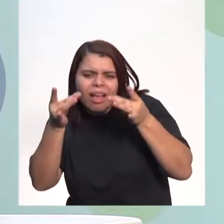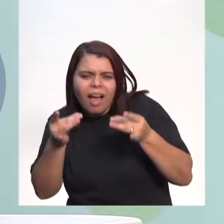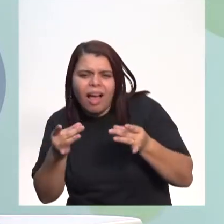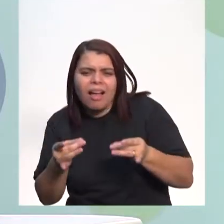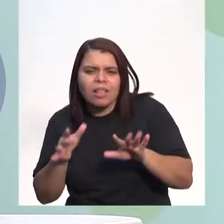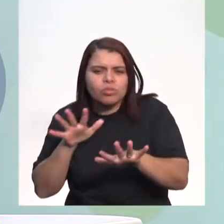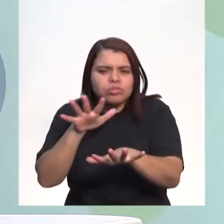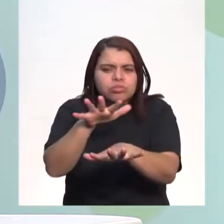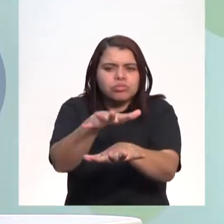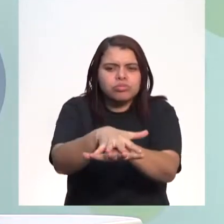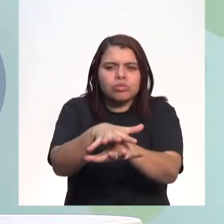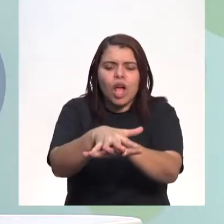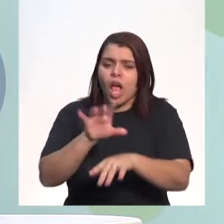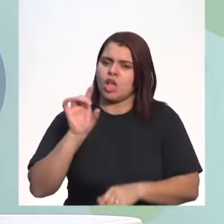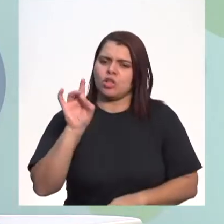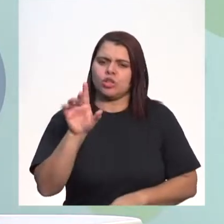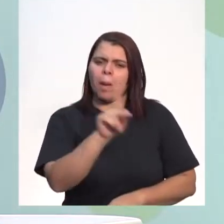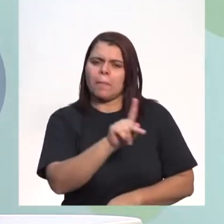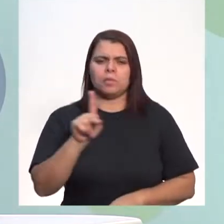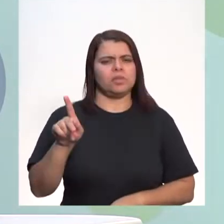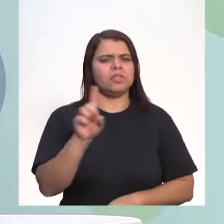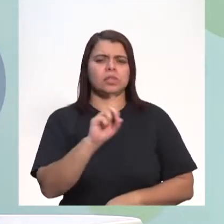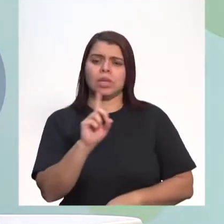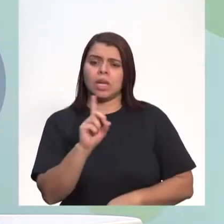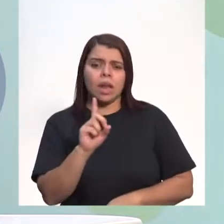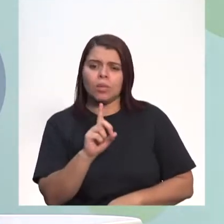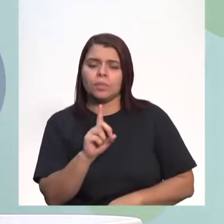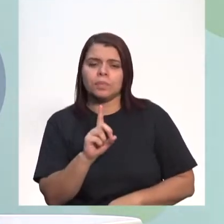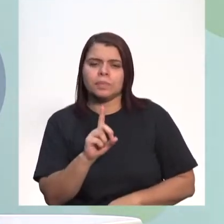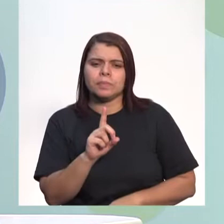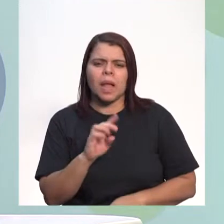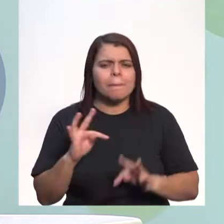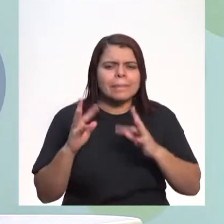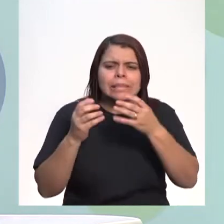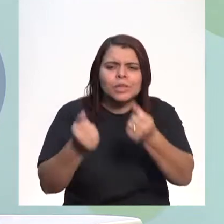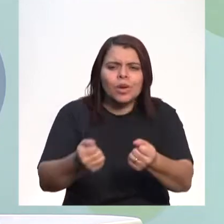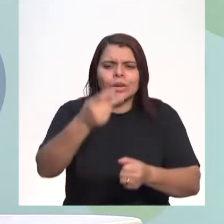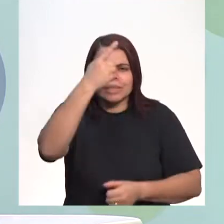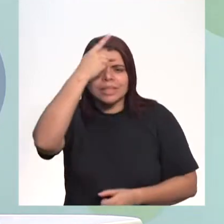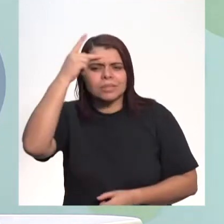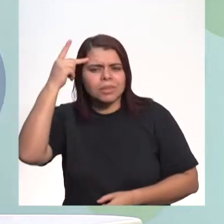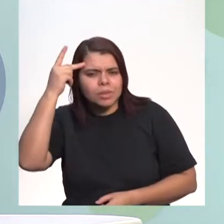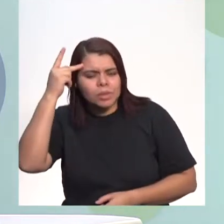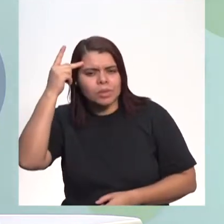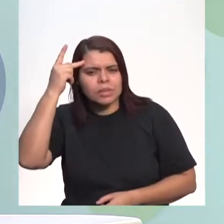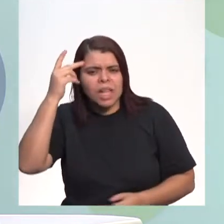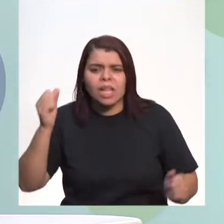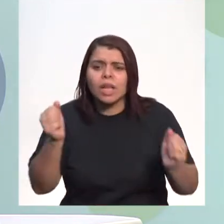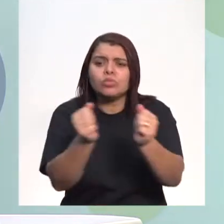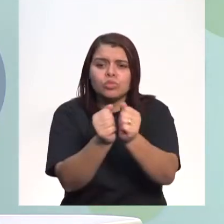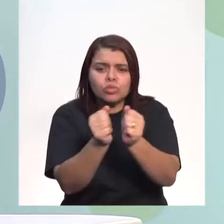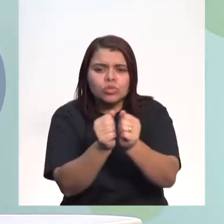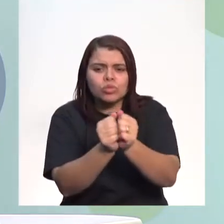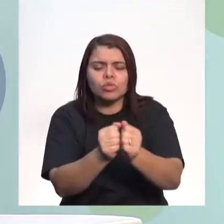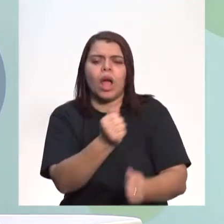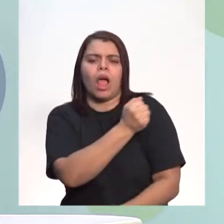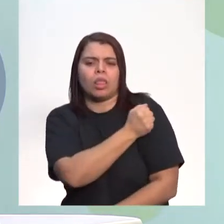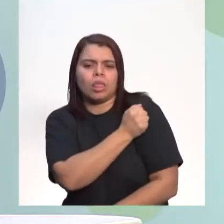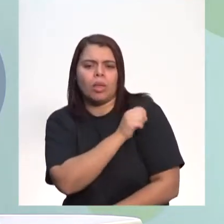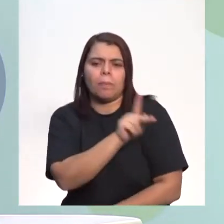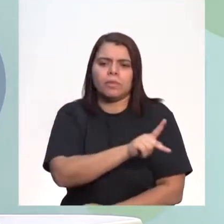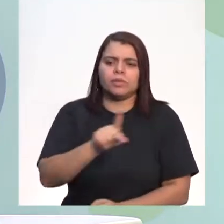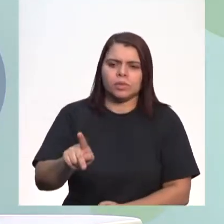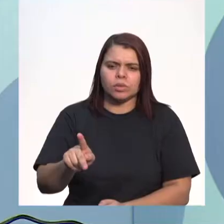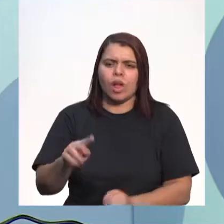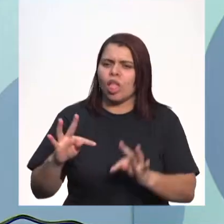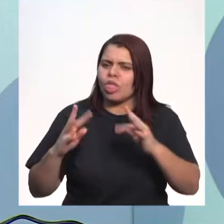pelo professor ou para o professor que está vivenciando uma situação dessa. A ideia é que seja debatido e discutido por toda